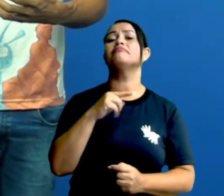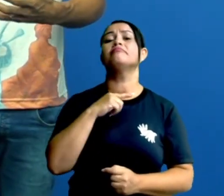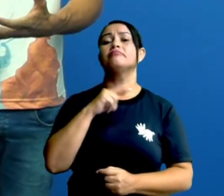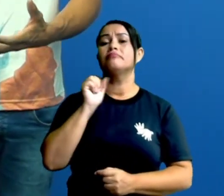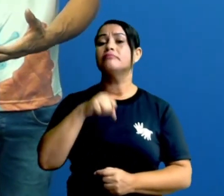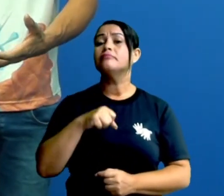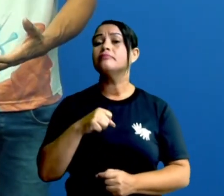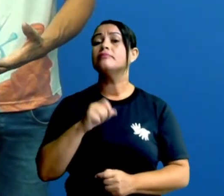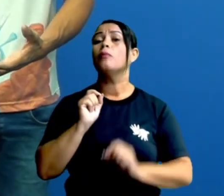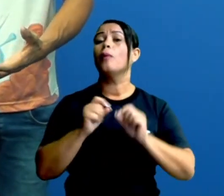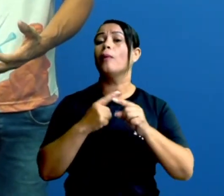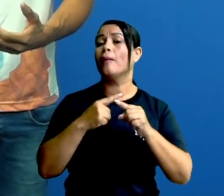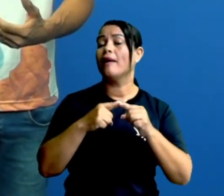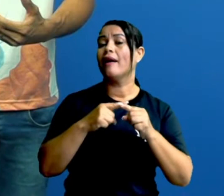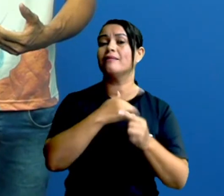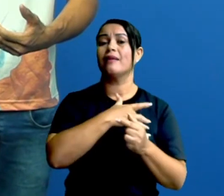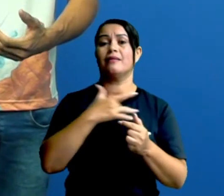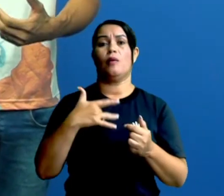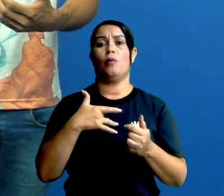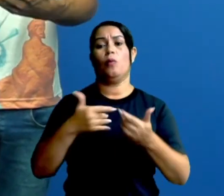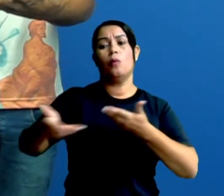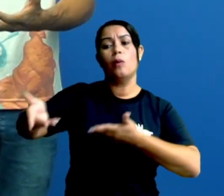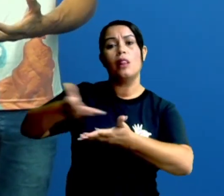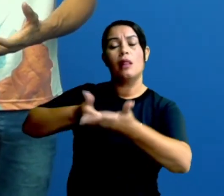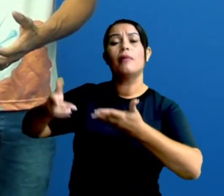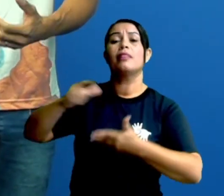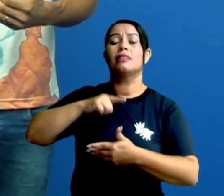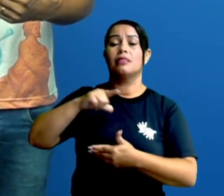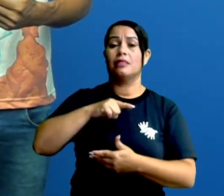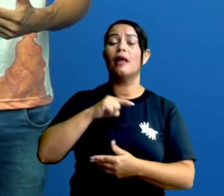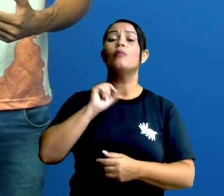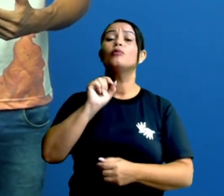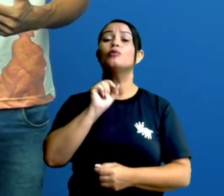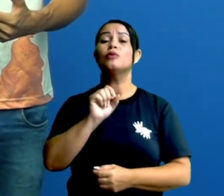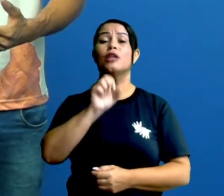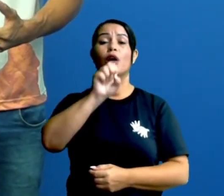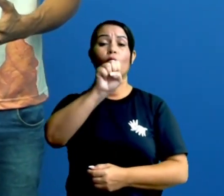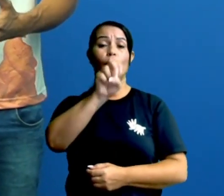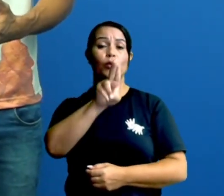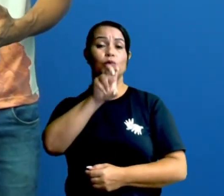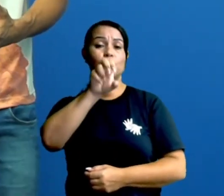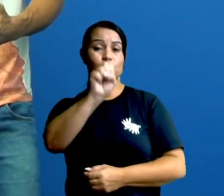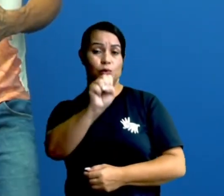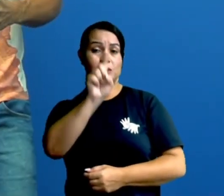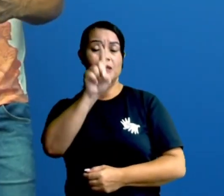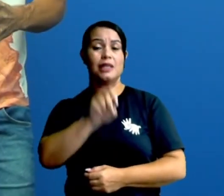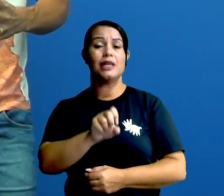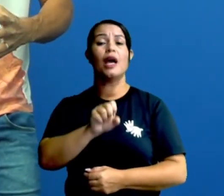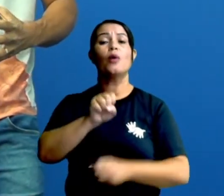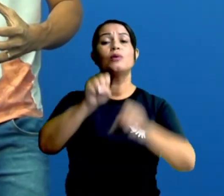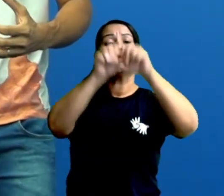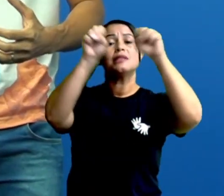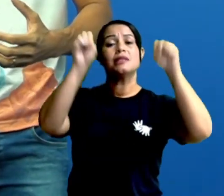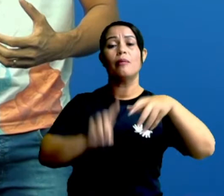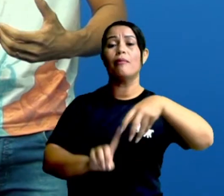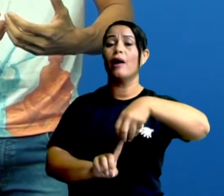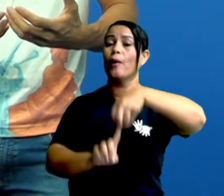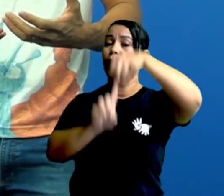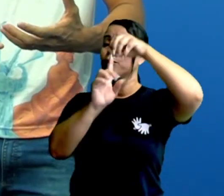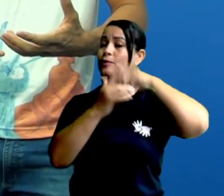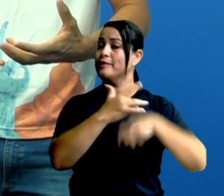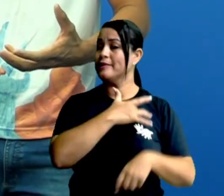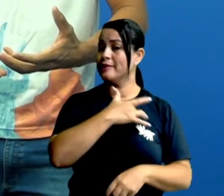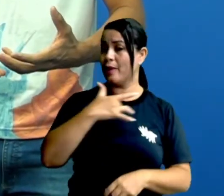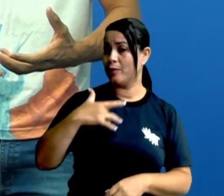de saúde, não é isso? E nós temos o SUS, né, que é o Sistema Único de Saúde. Imaginem que se a gente não